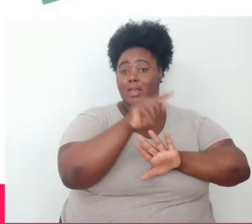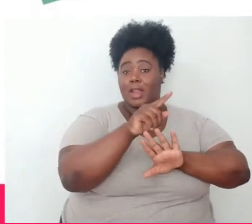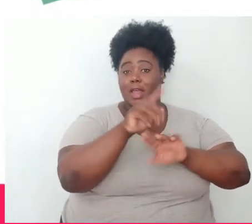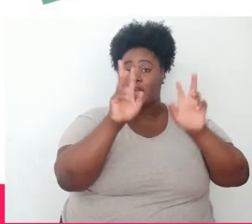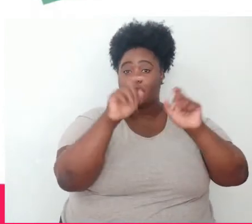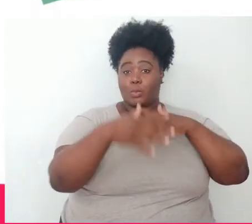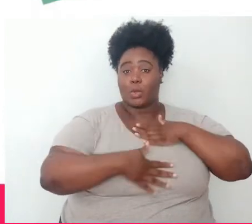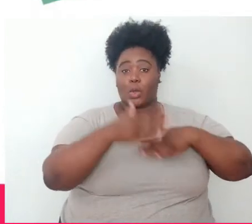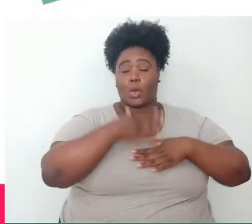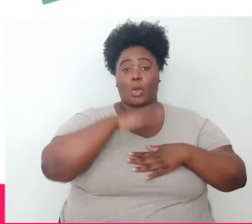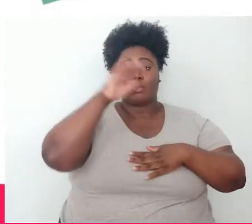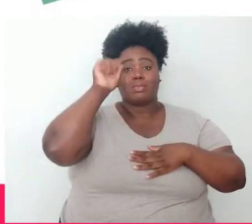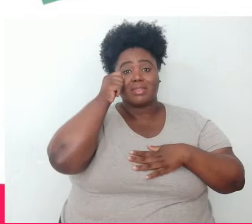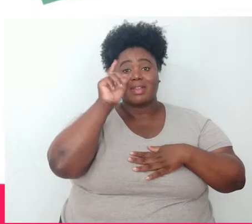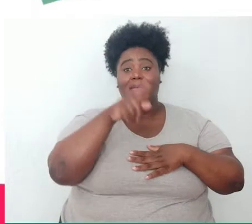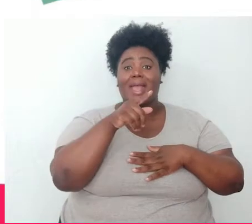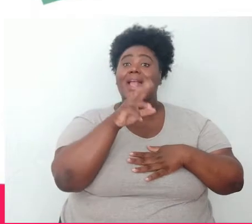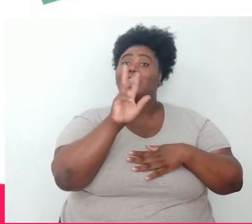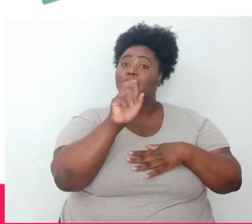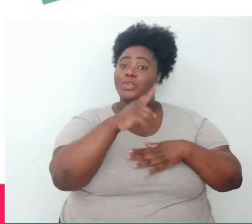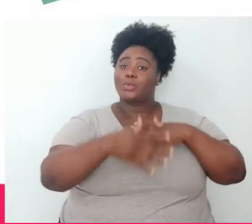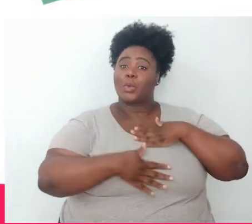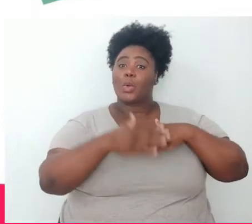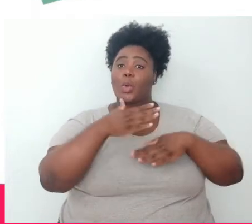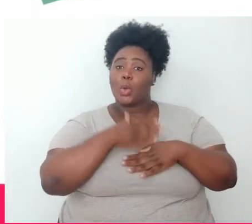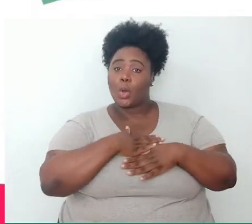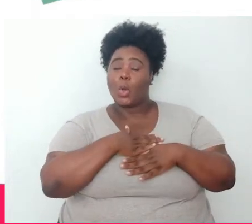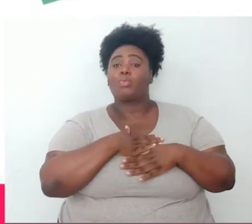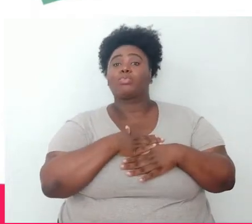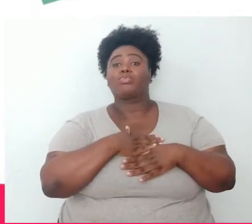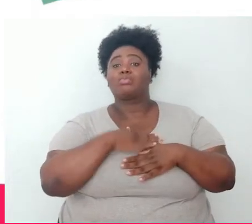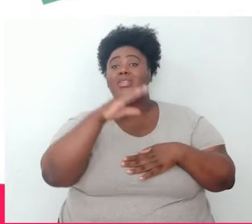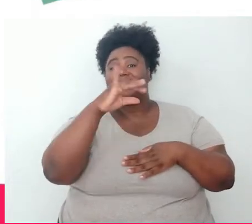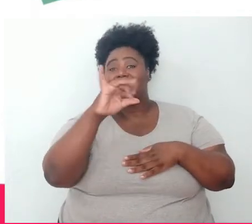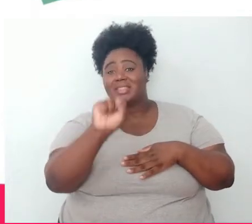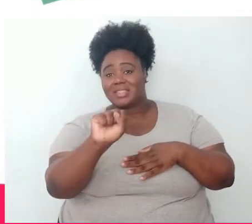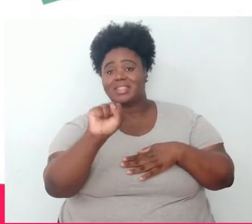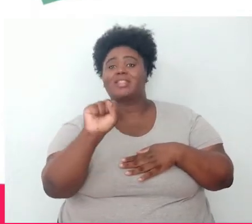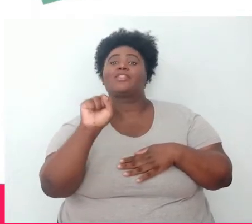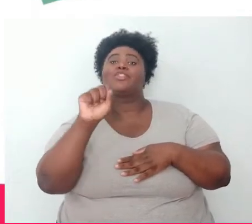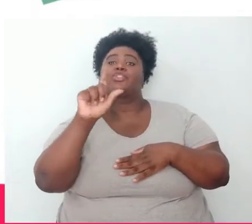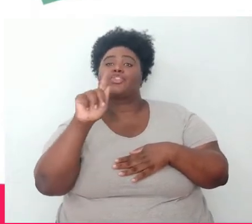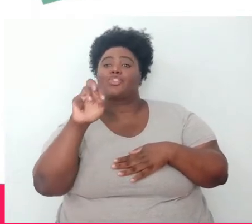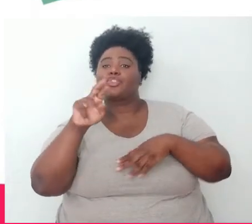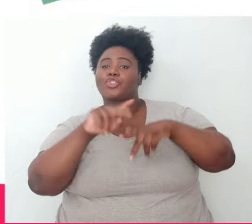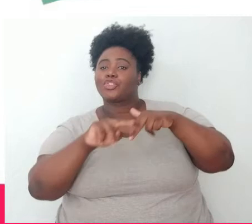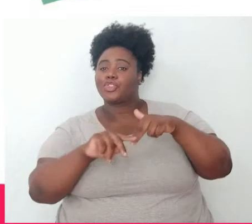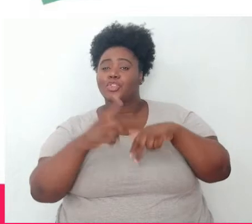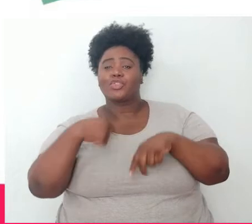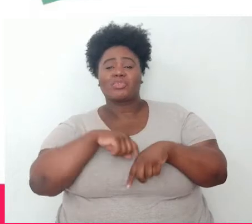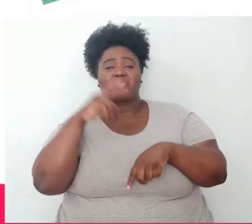sobre corpos negros ainda são sobre corpos cisgêneros, normativos. A gente não vê